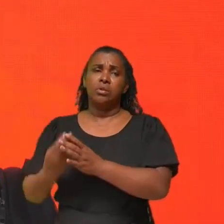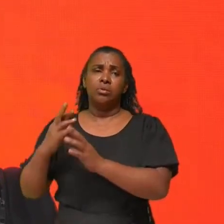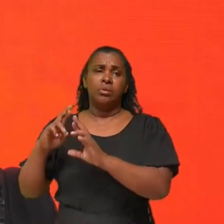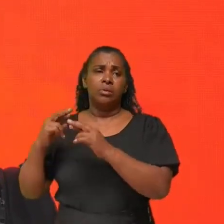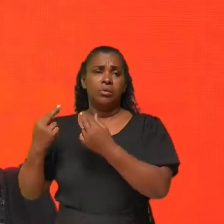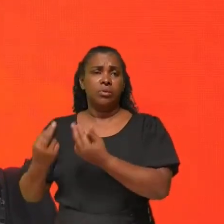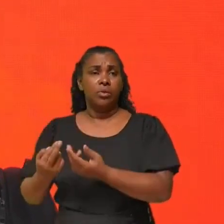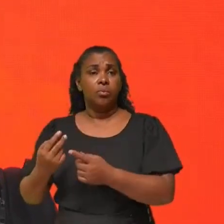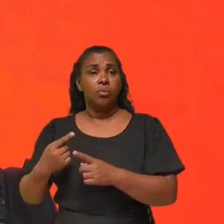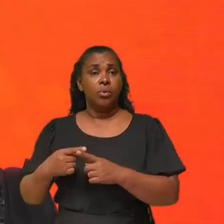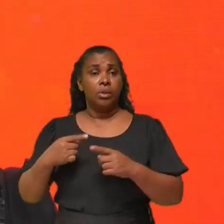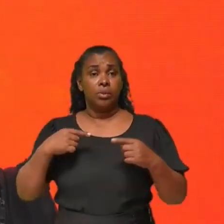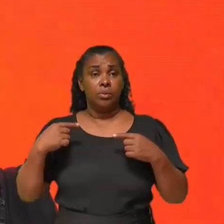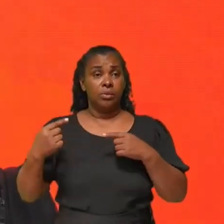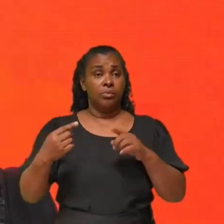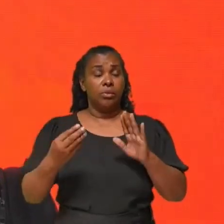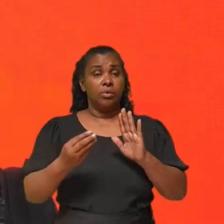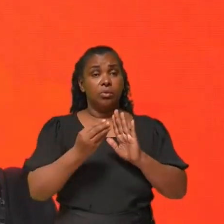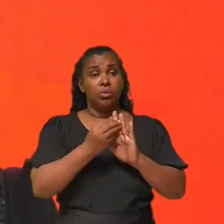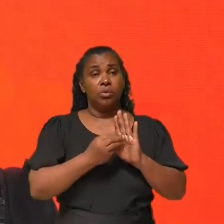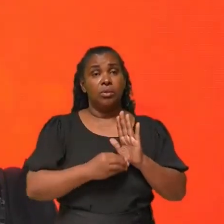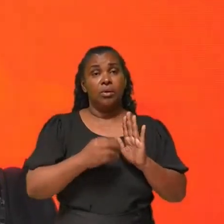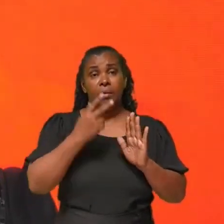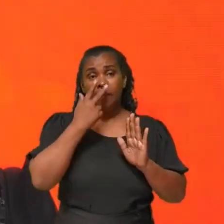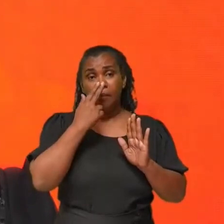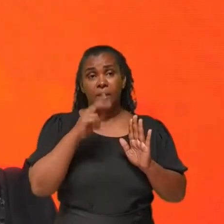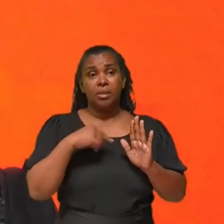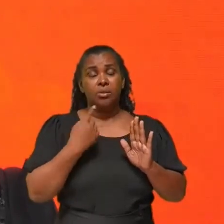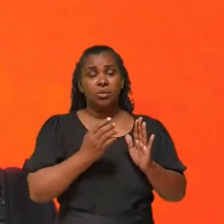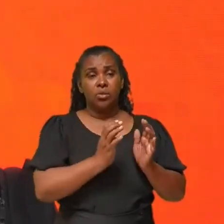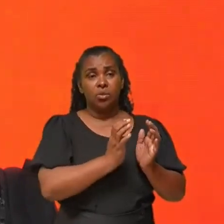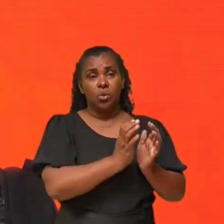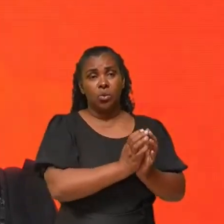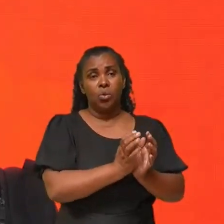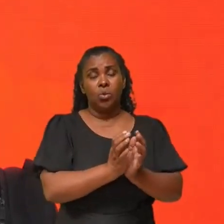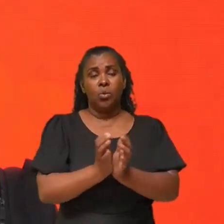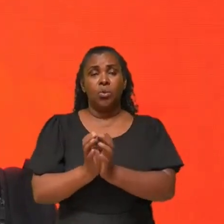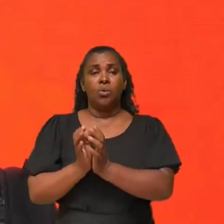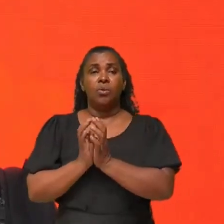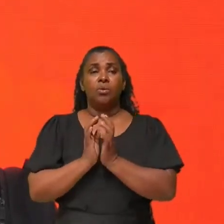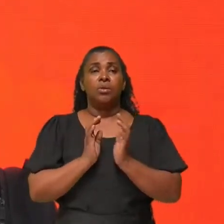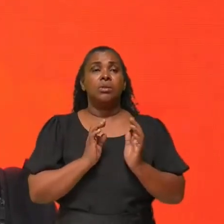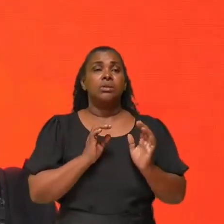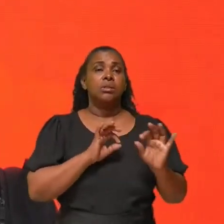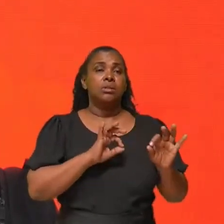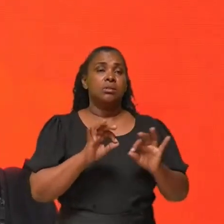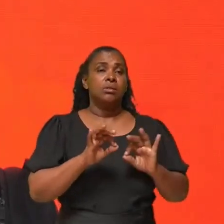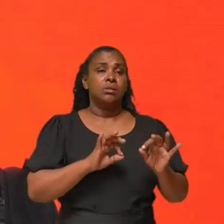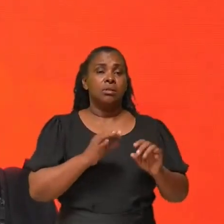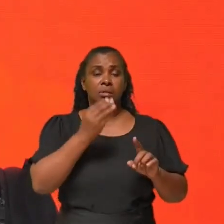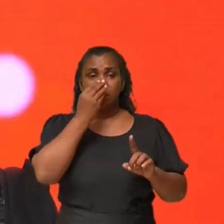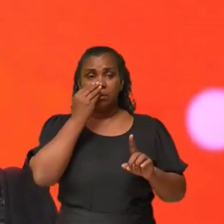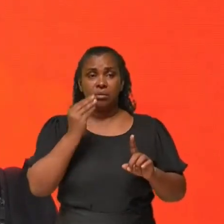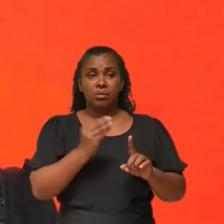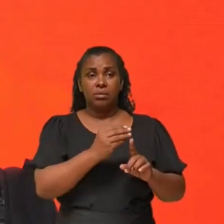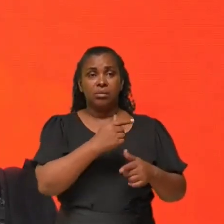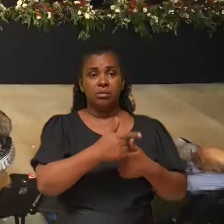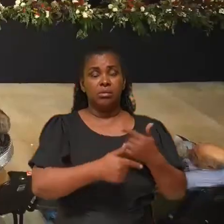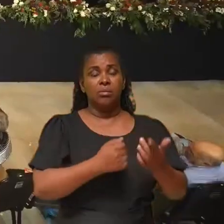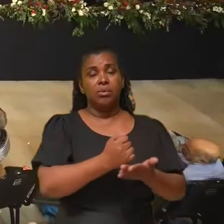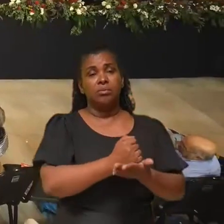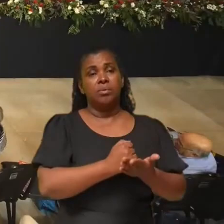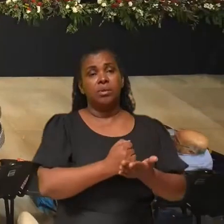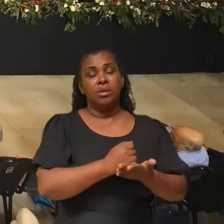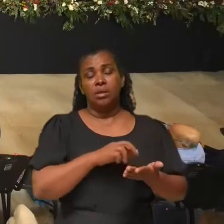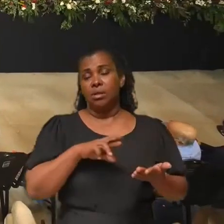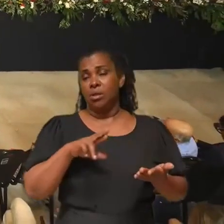nós que parece que se organizar para formular e disputar as redes é ignorar o trabalho de base. E não é. Na verdade, faz parte